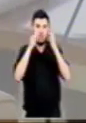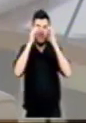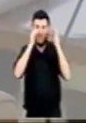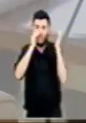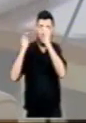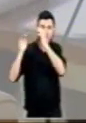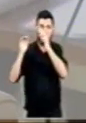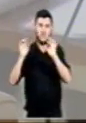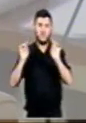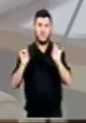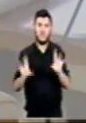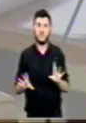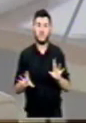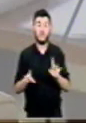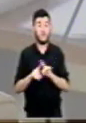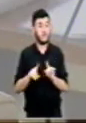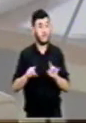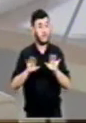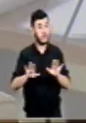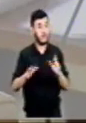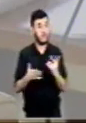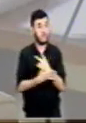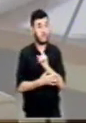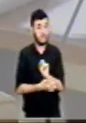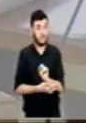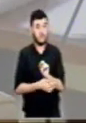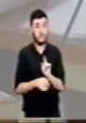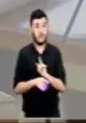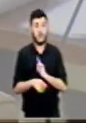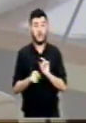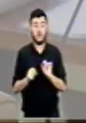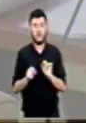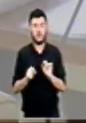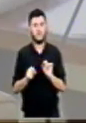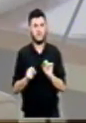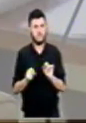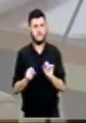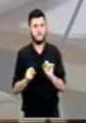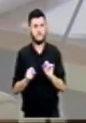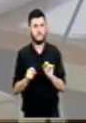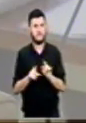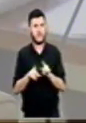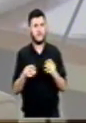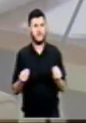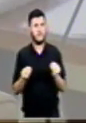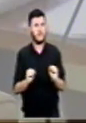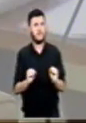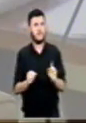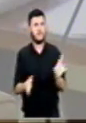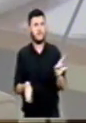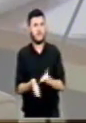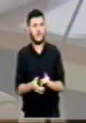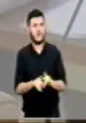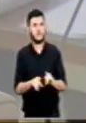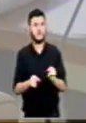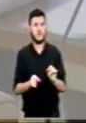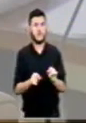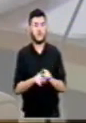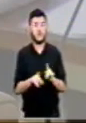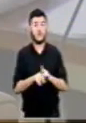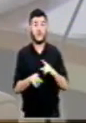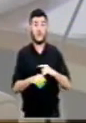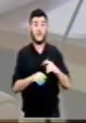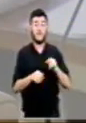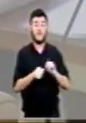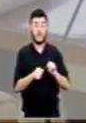causaria espécie que diligências dessa natureza fossem implementadas em endereços particulares de